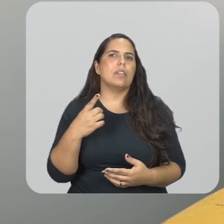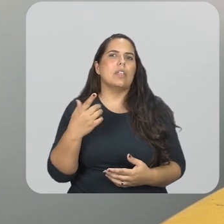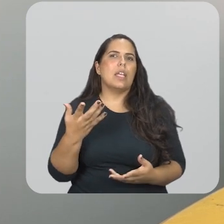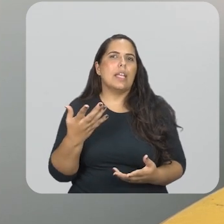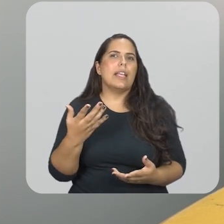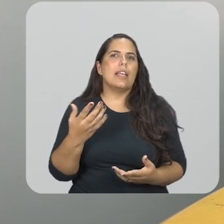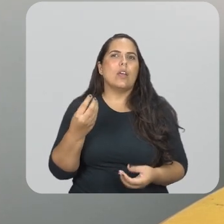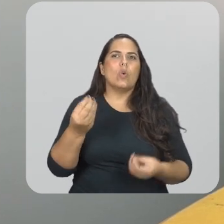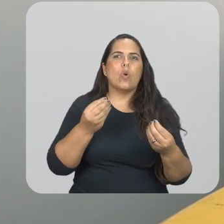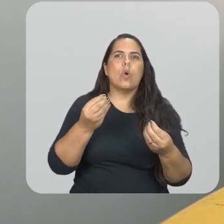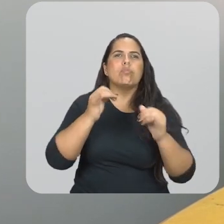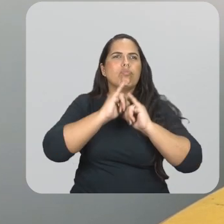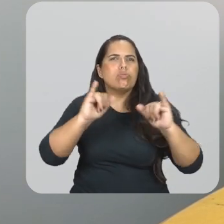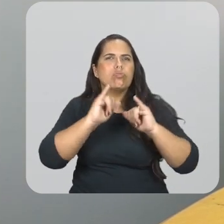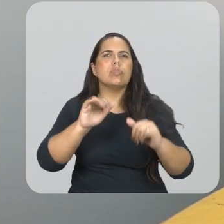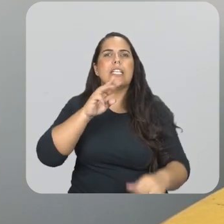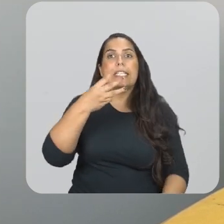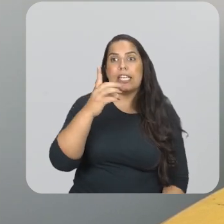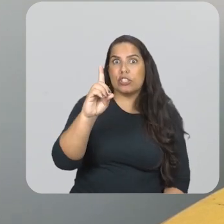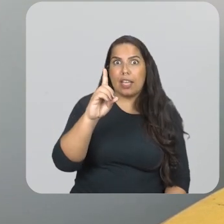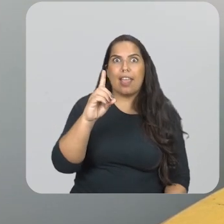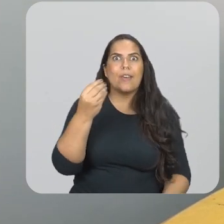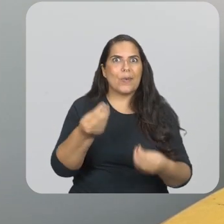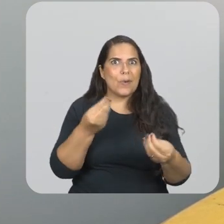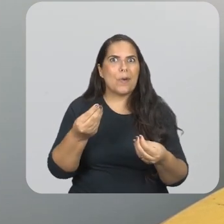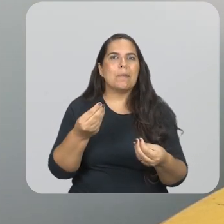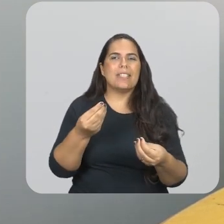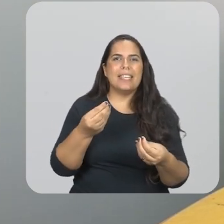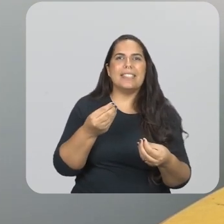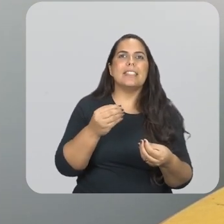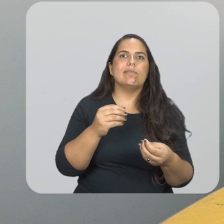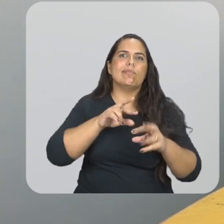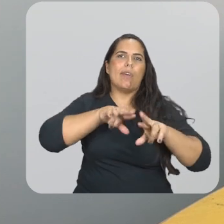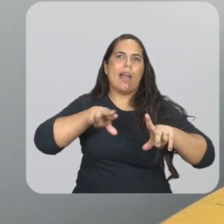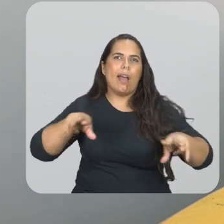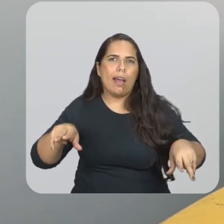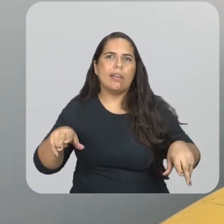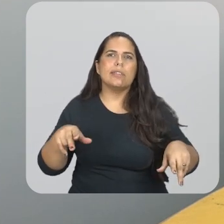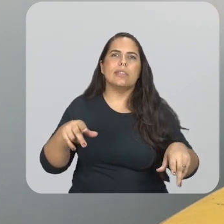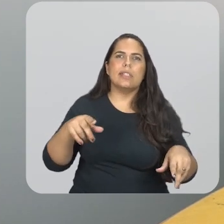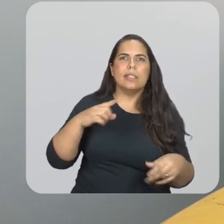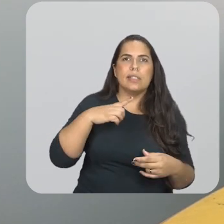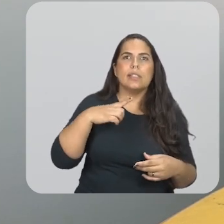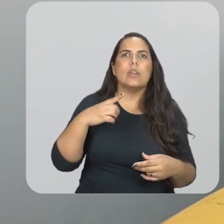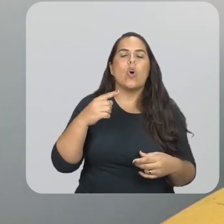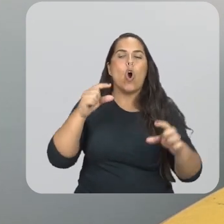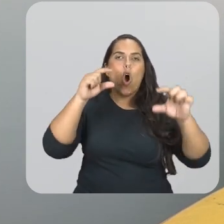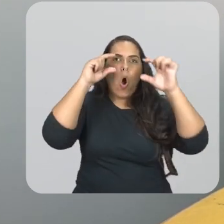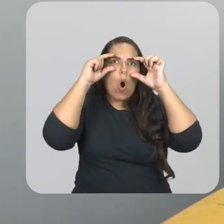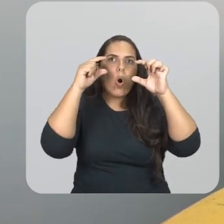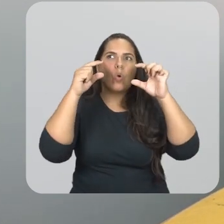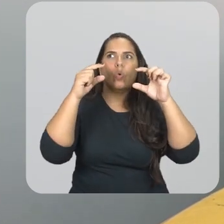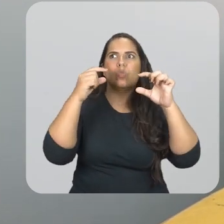figuras de tênis feito por impressão 3D. Então a gente escolheu assim, uns tênis, umas coisas que... uns